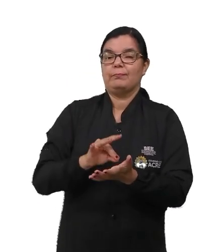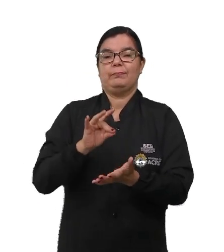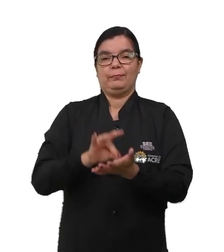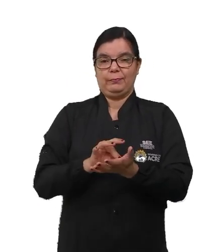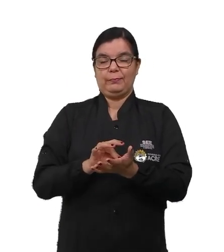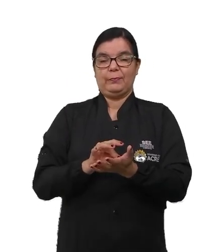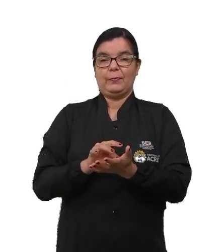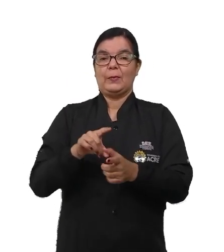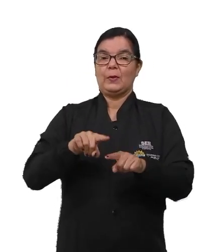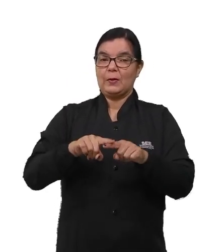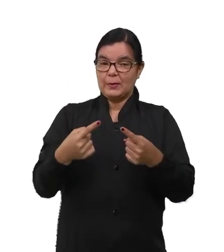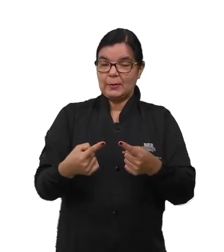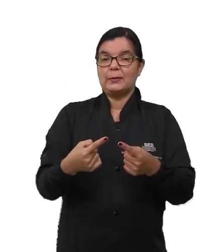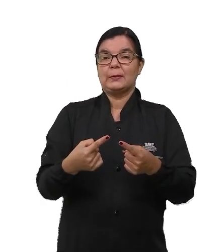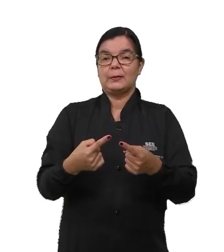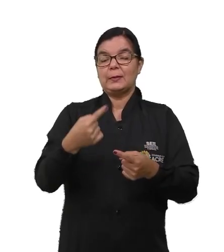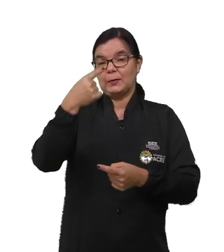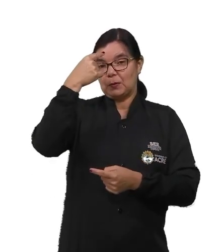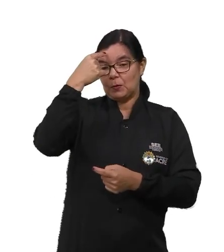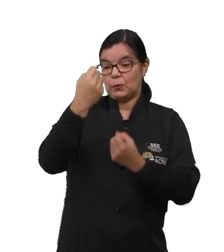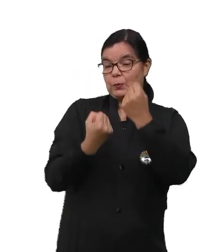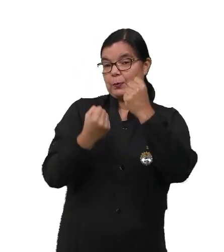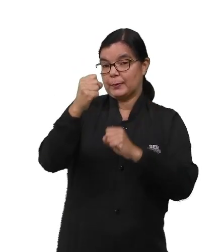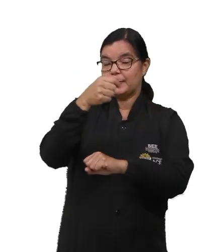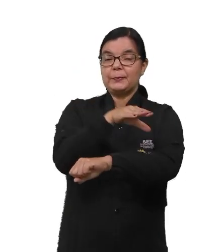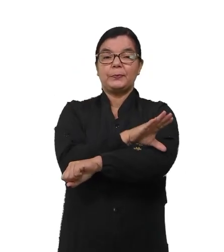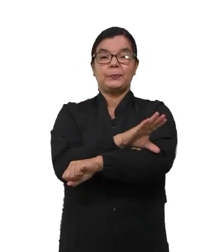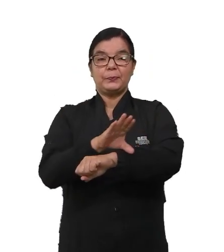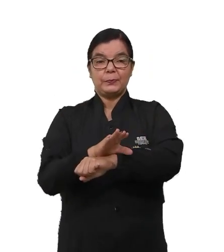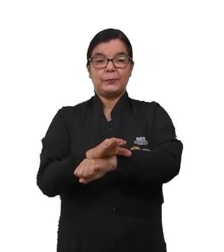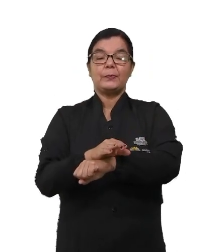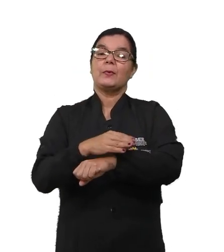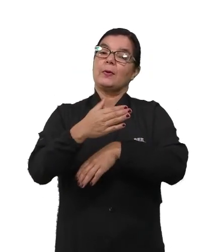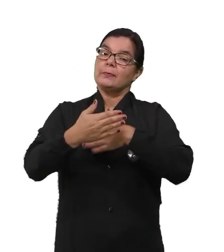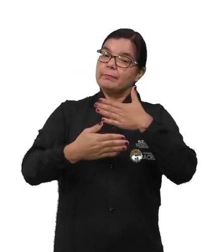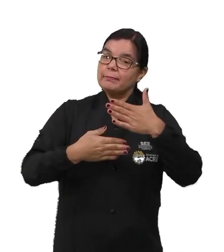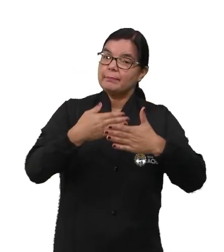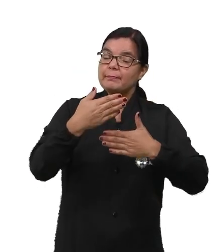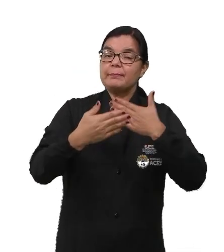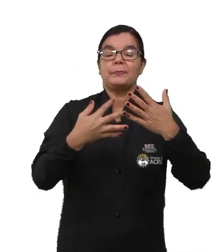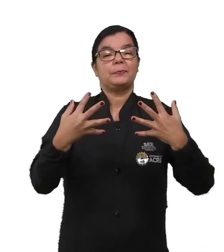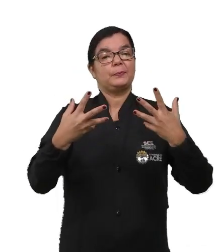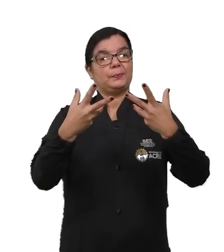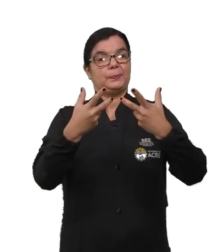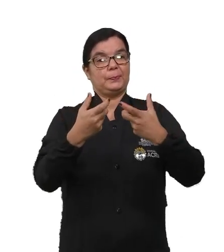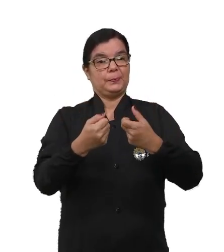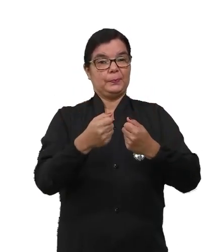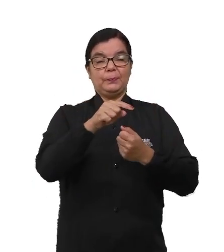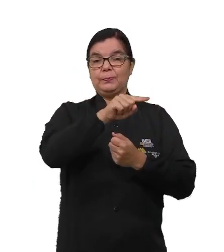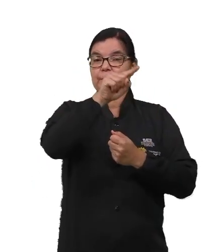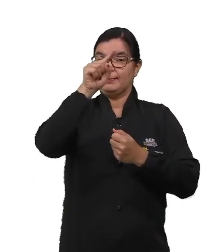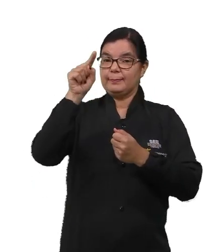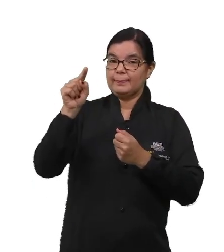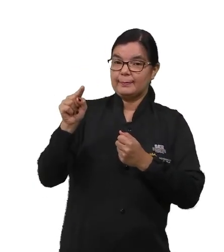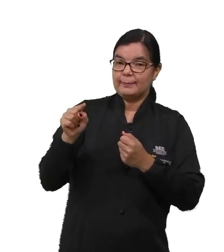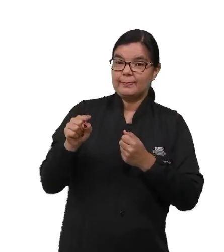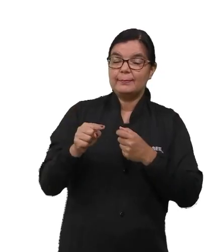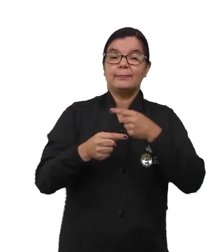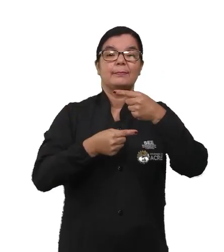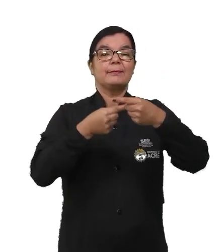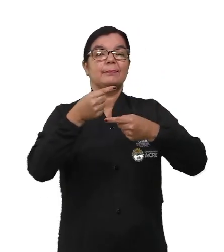a aplicabilidade dessa indústria cultural, e à medida que todo esse movimento